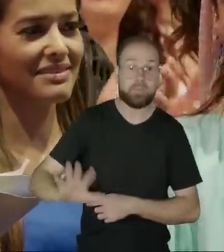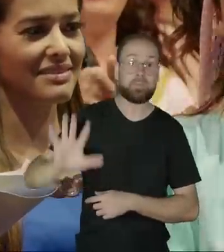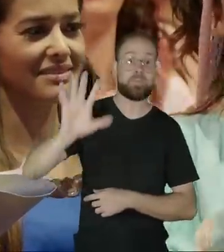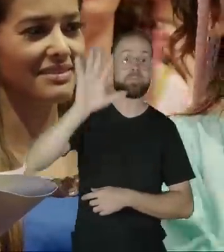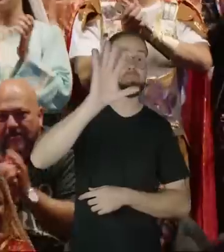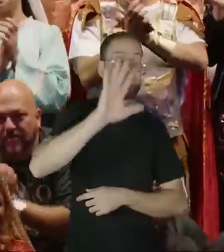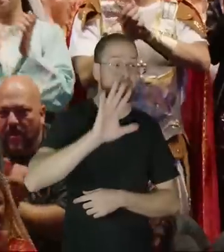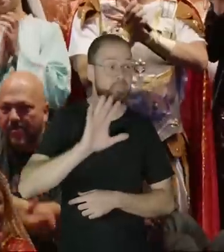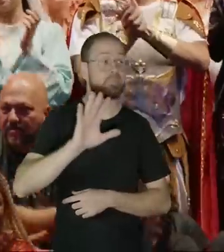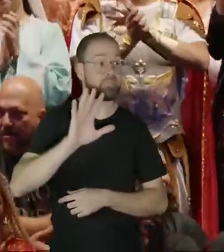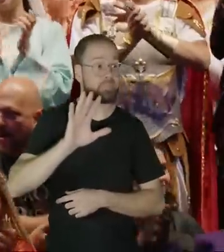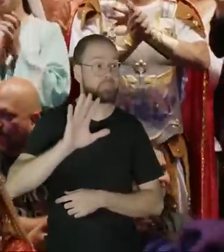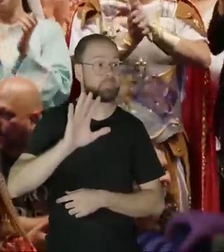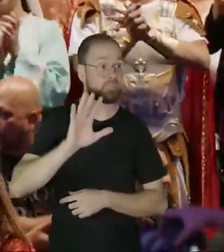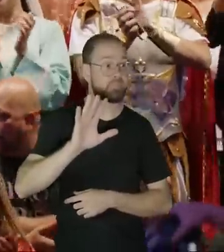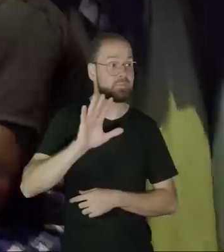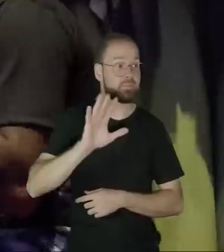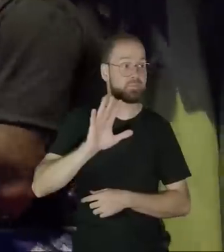Nordeste.